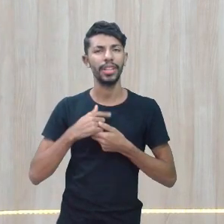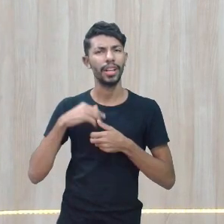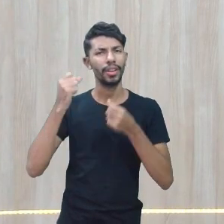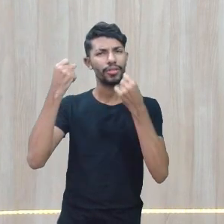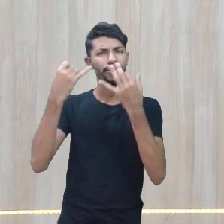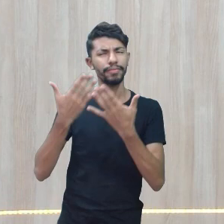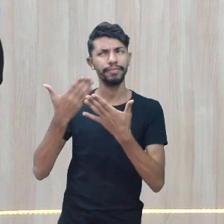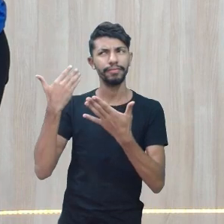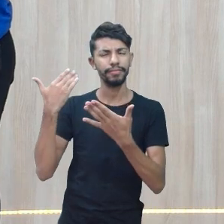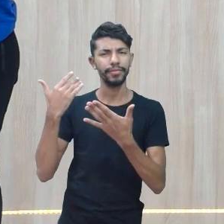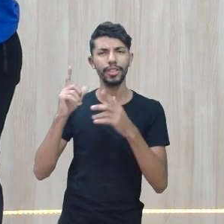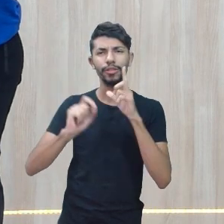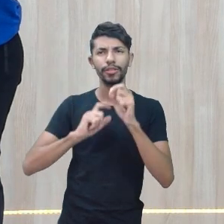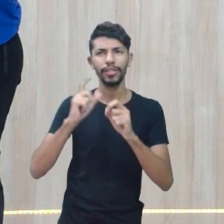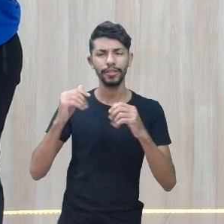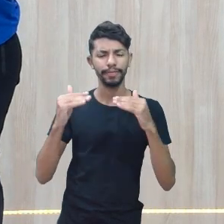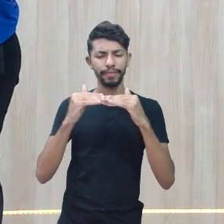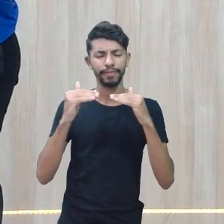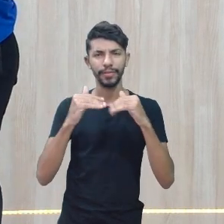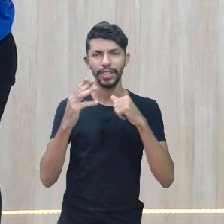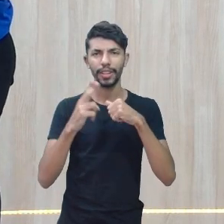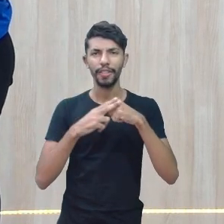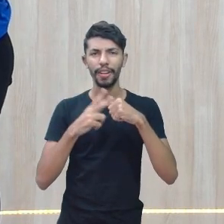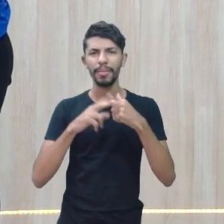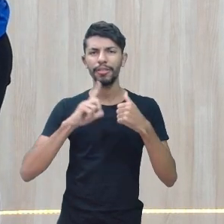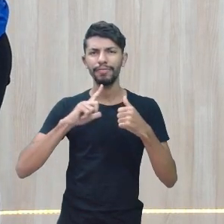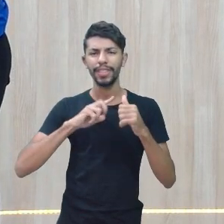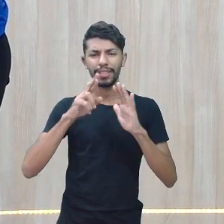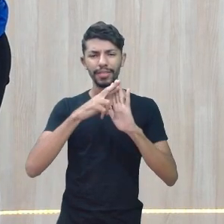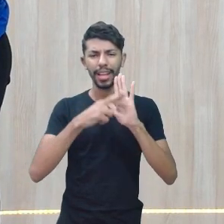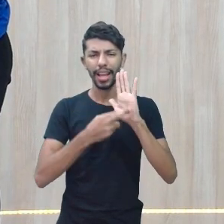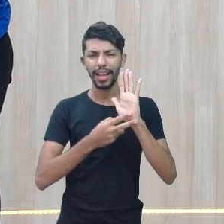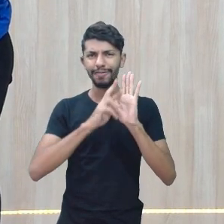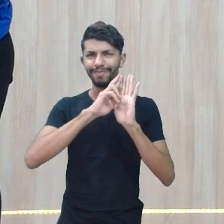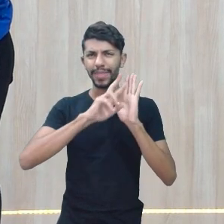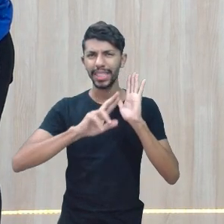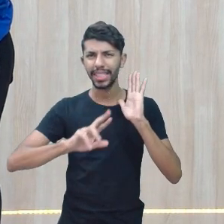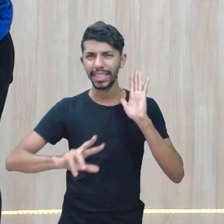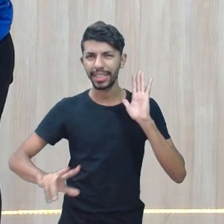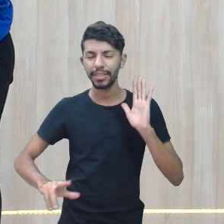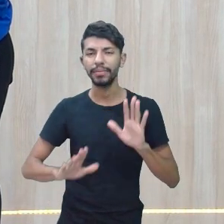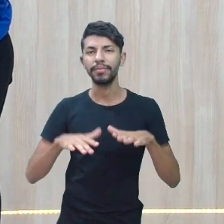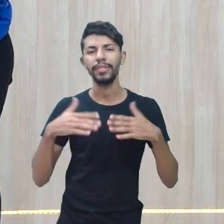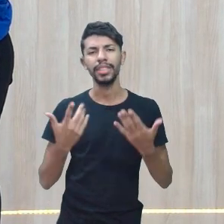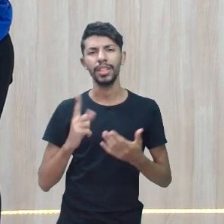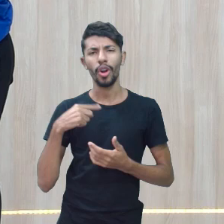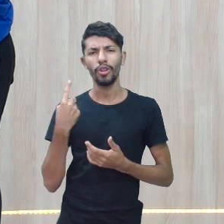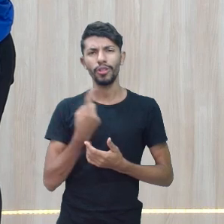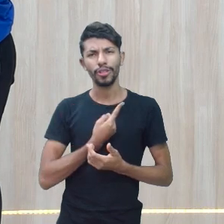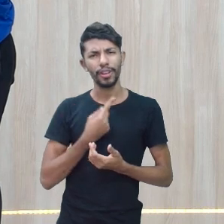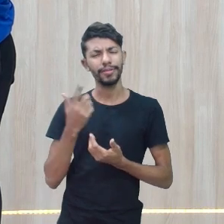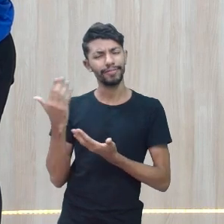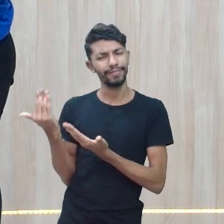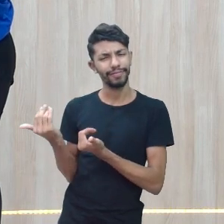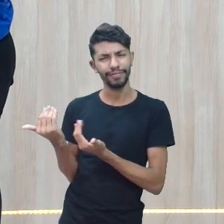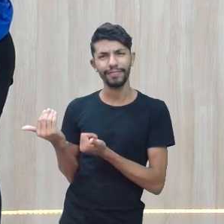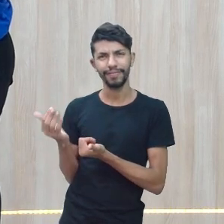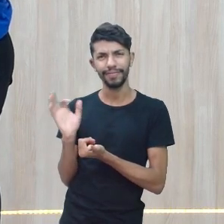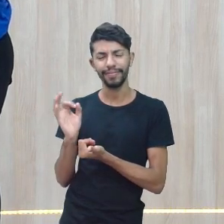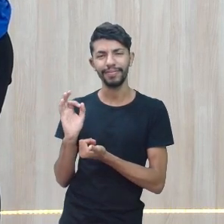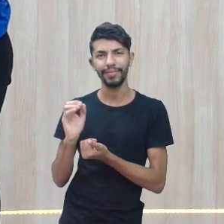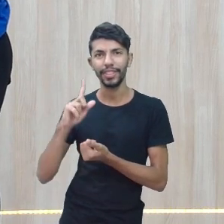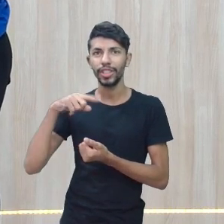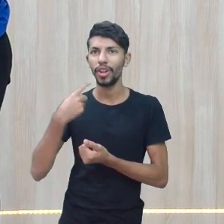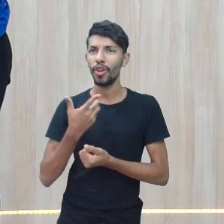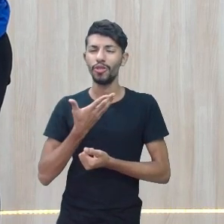concordância verbal tem muitas regras e, como somos adolescentes, pré-adolescentes, nós